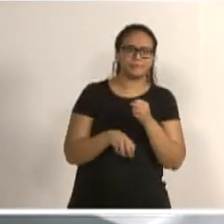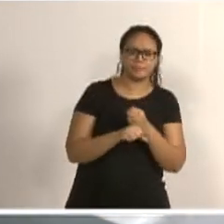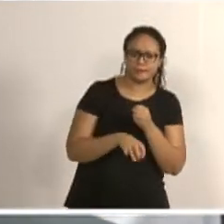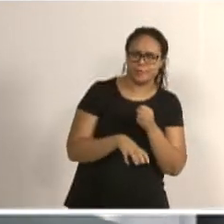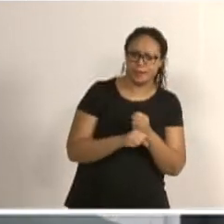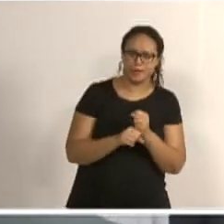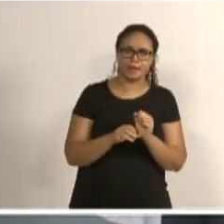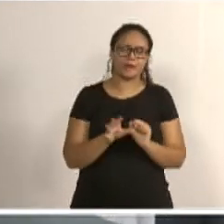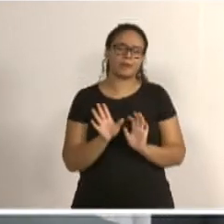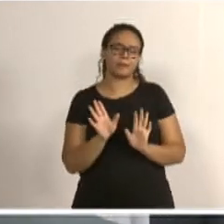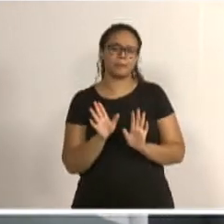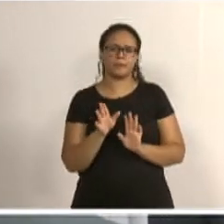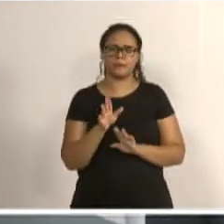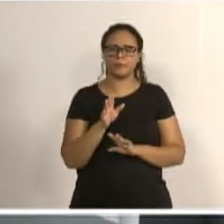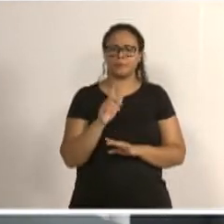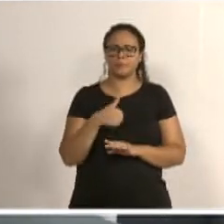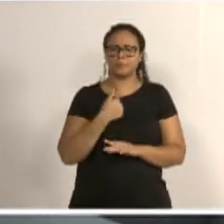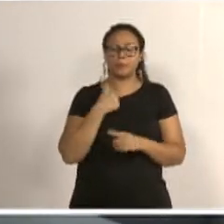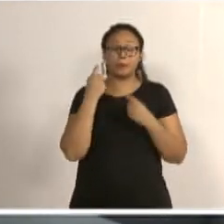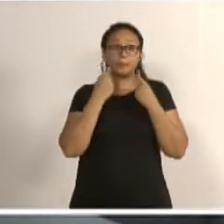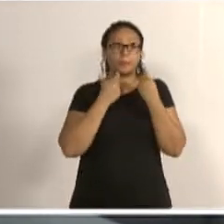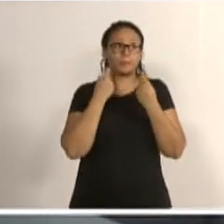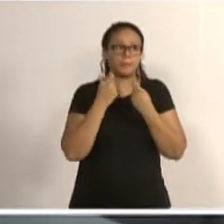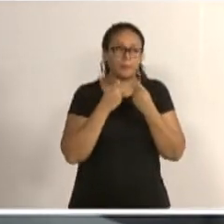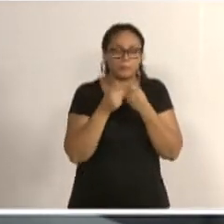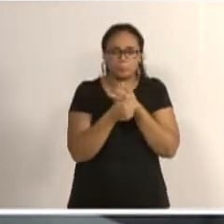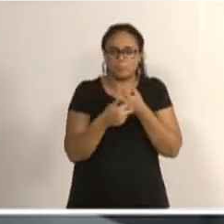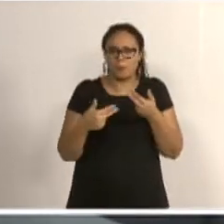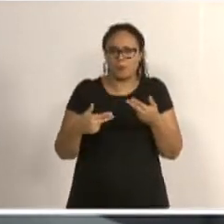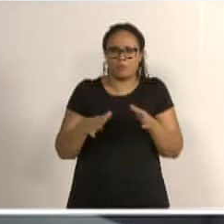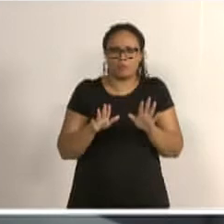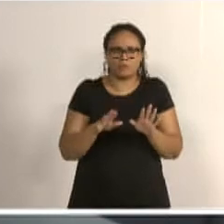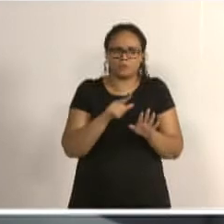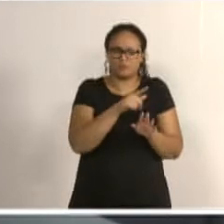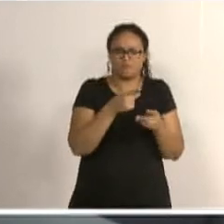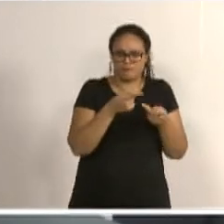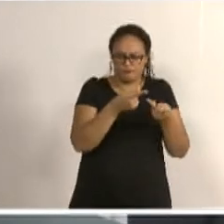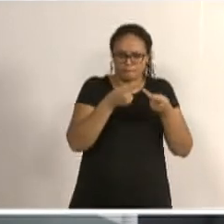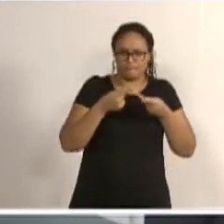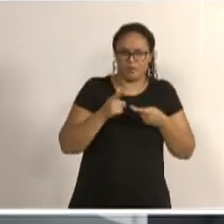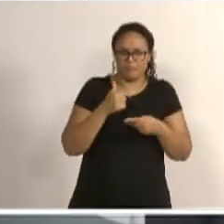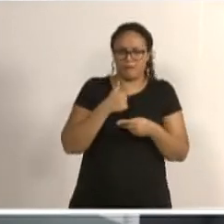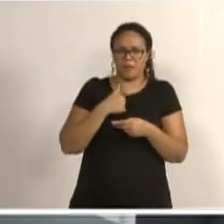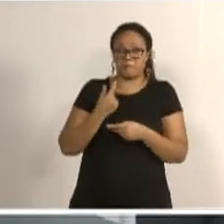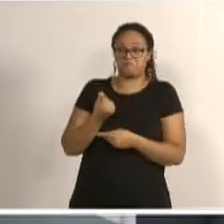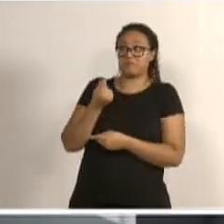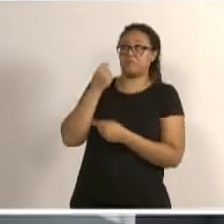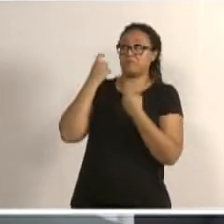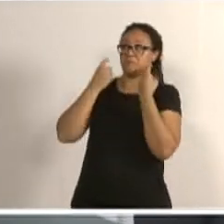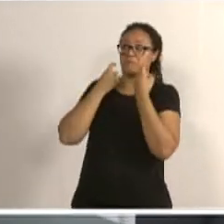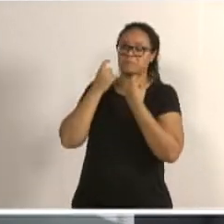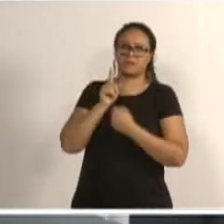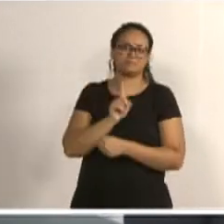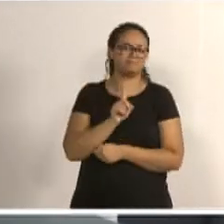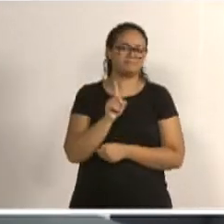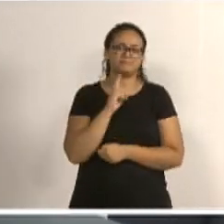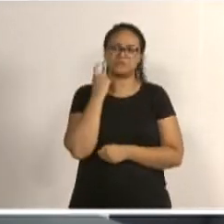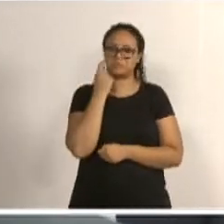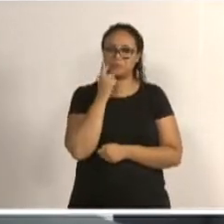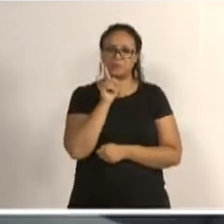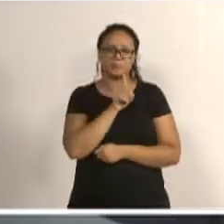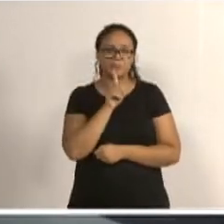e não estamos preocupados com qualquer coisa que o senhor está insinuando sobre dinheiro, porque não é a nossa preocupação. Nós